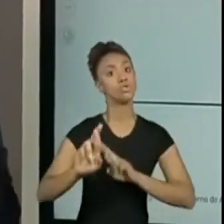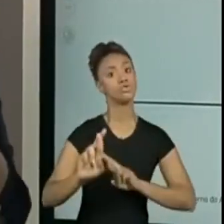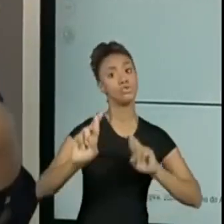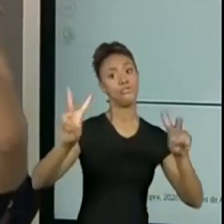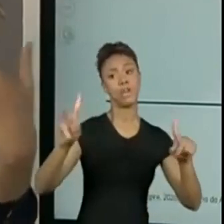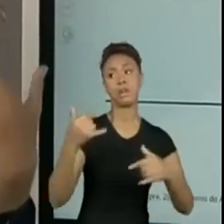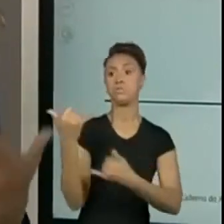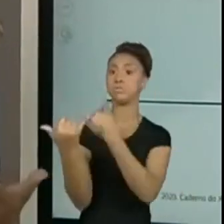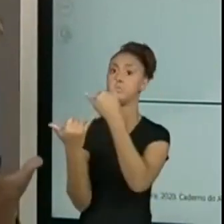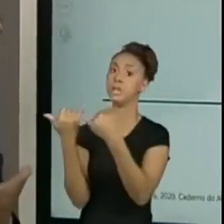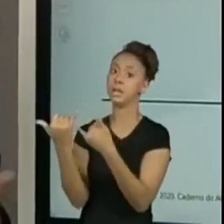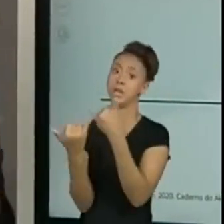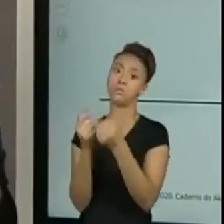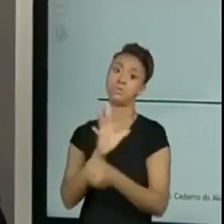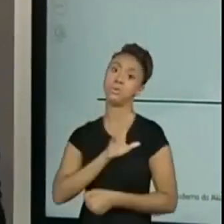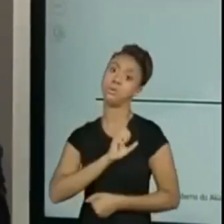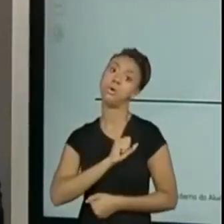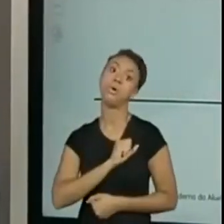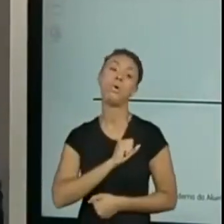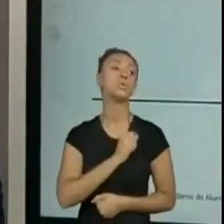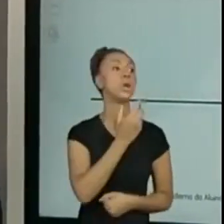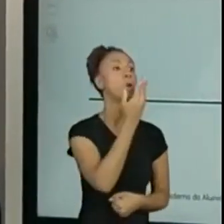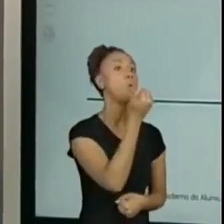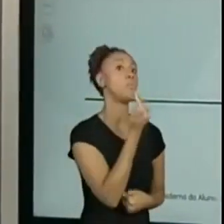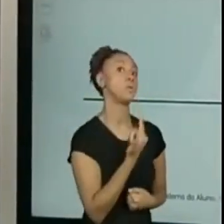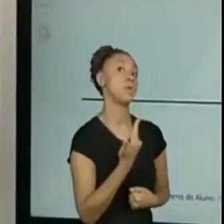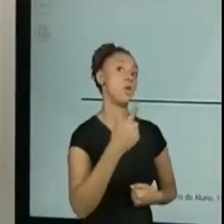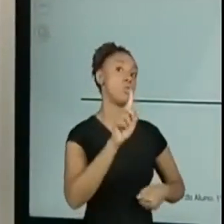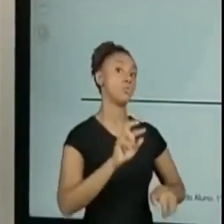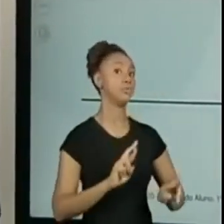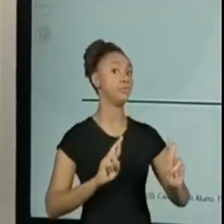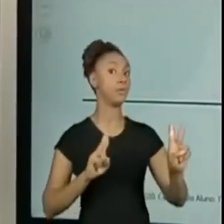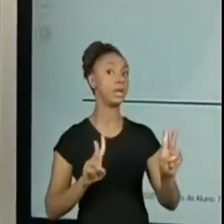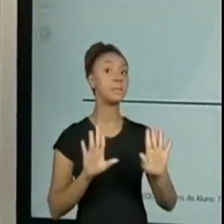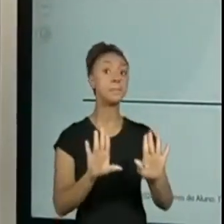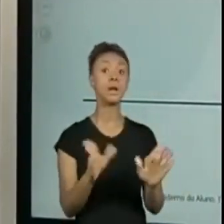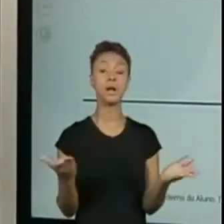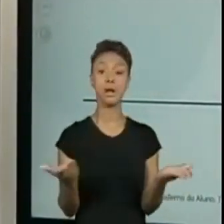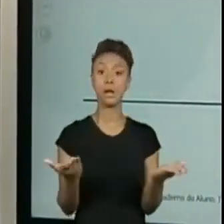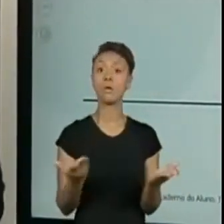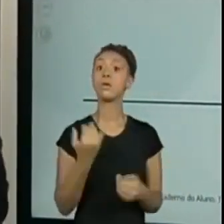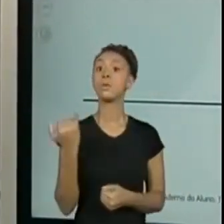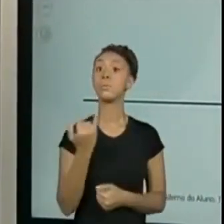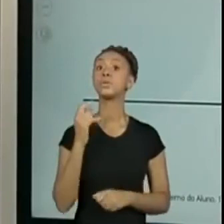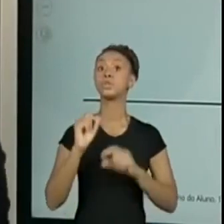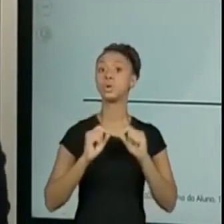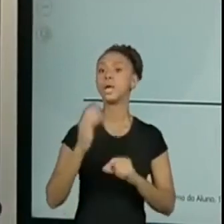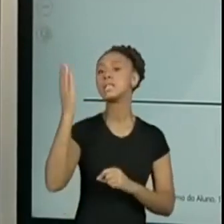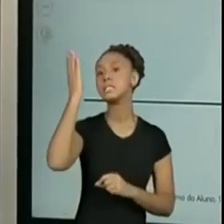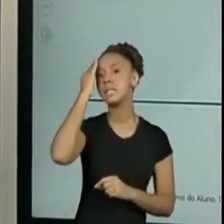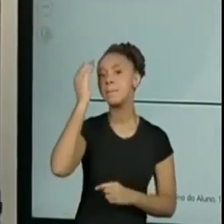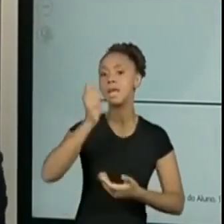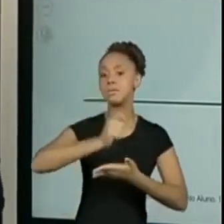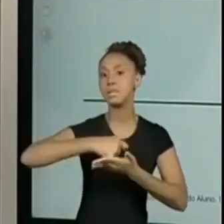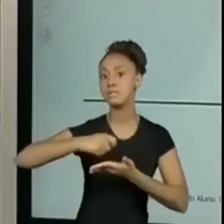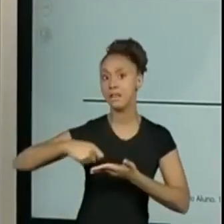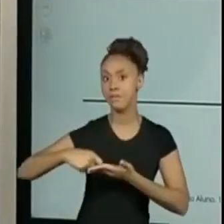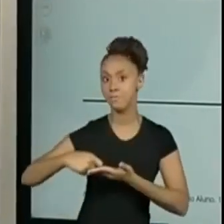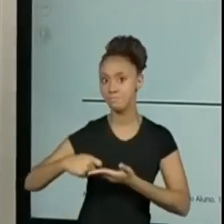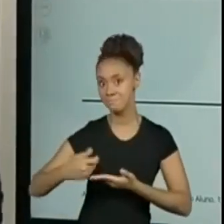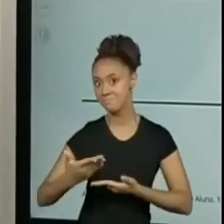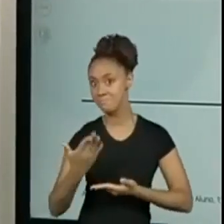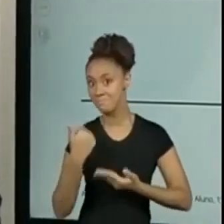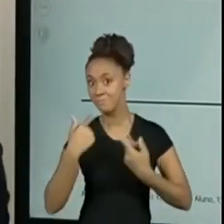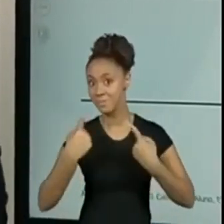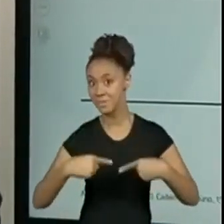brinquedo, de outra comida. O importante é a gente agora pensar como se escreve. Aceitam o desafio? Vamos